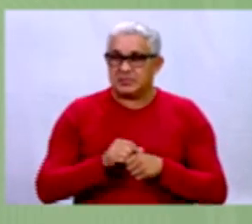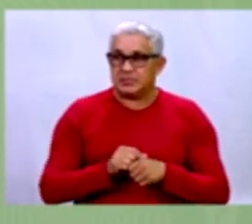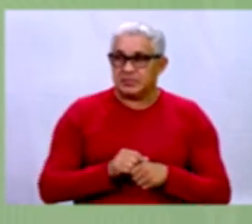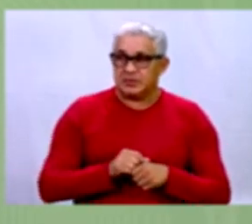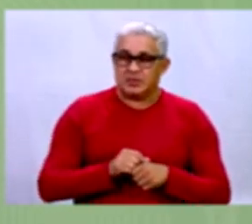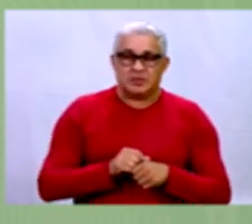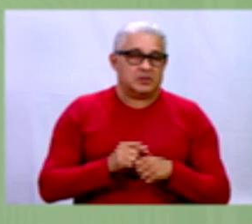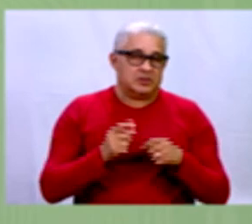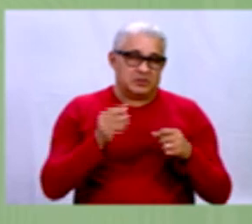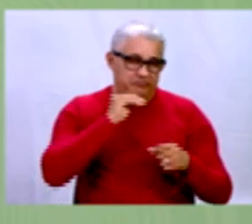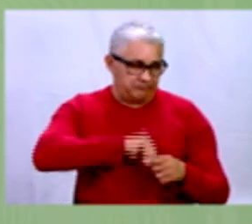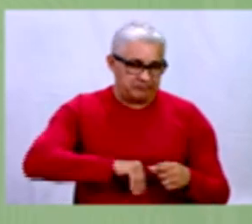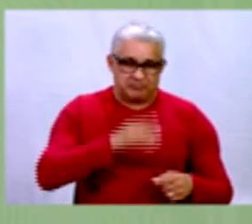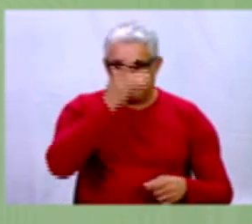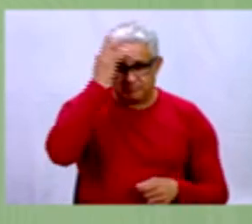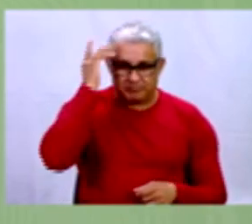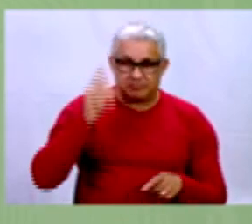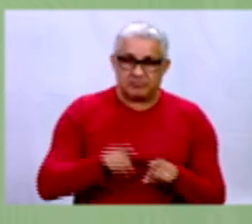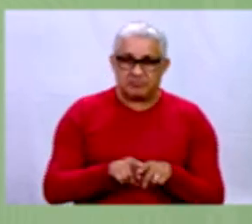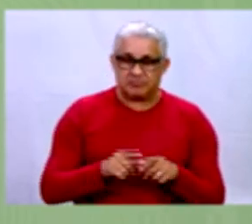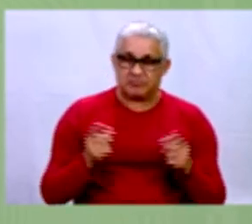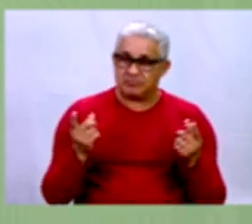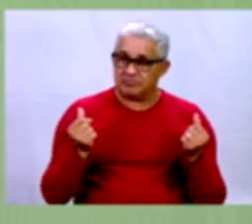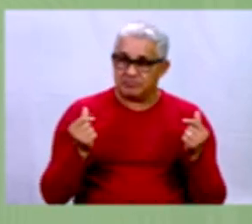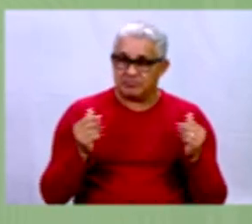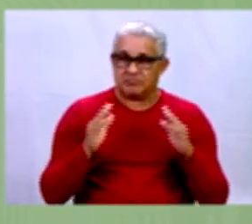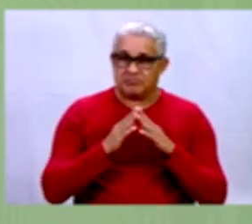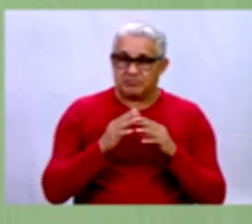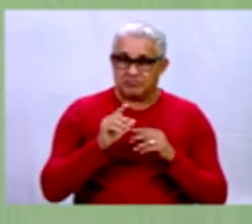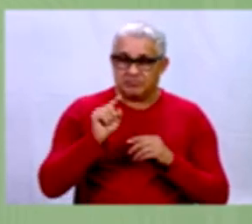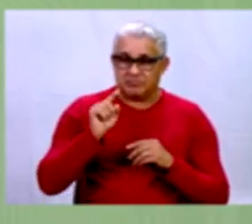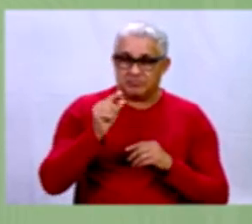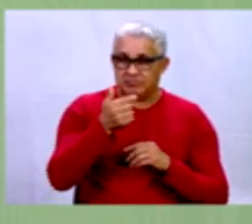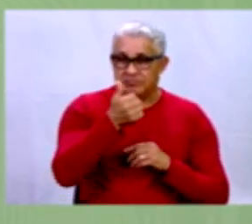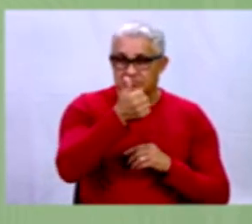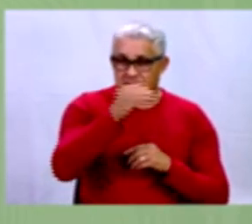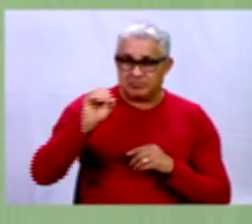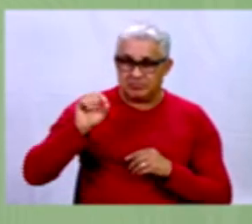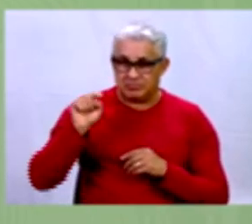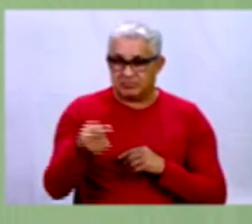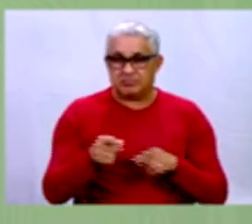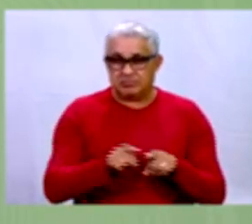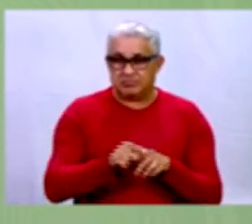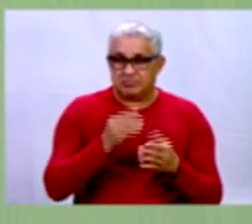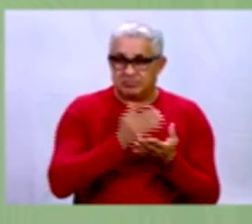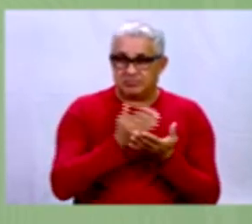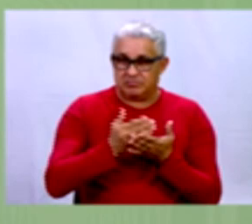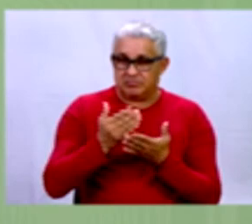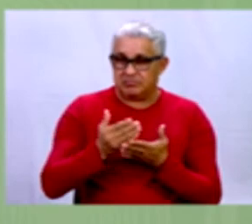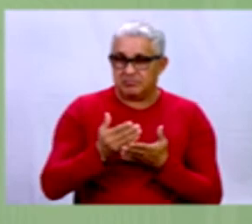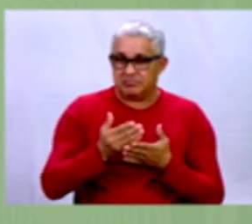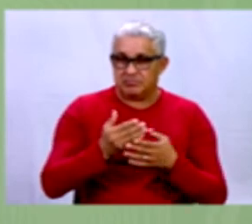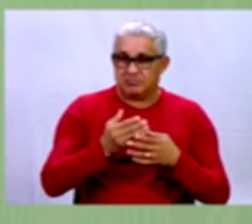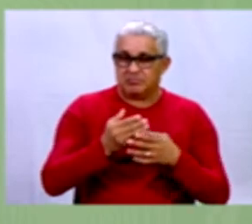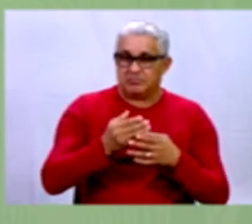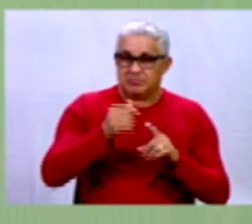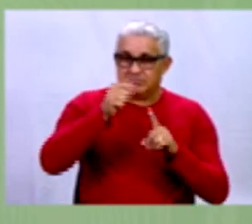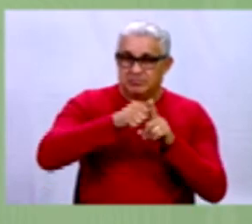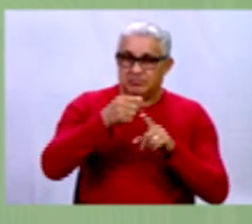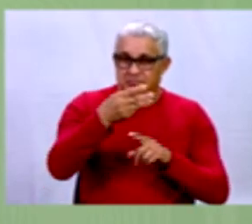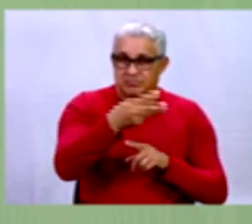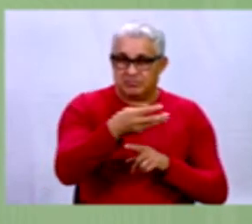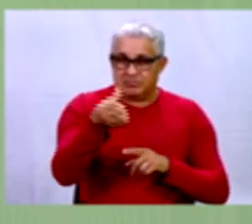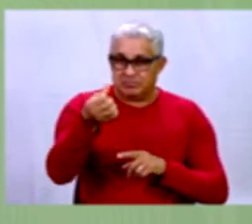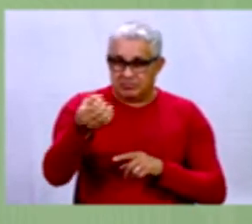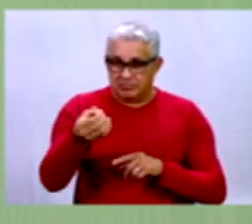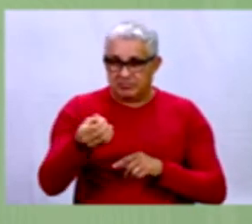aqui, a renda da pessoa, tal, mas o valor do imóvel é 100 mil, o prazo é 360 meses, o sistema de